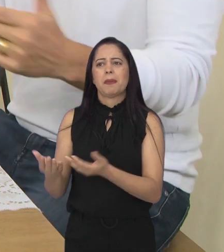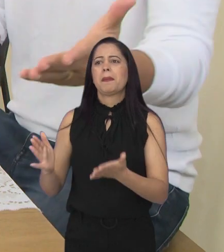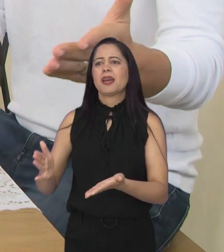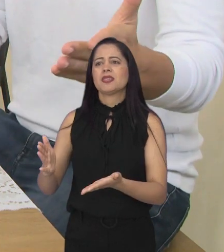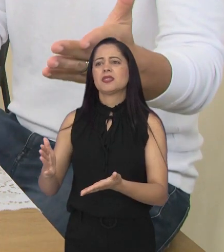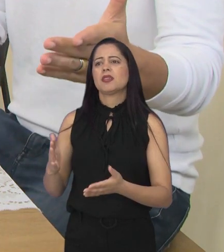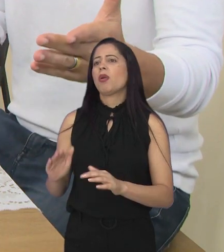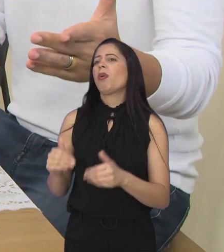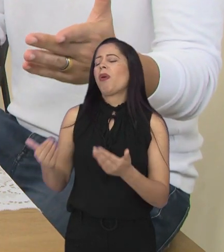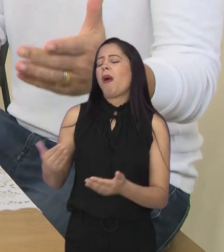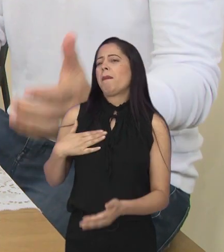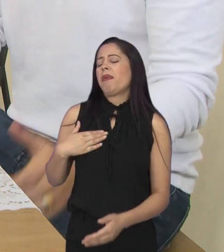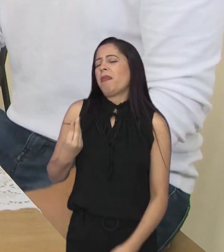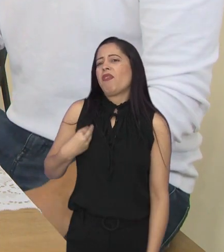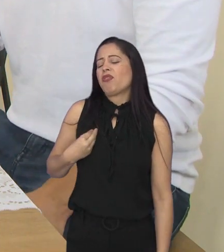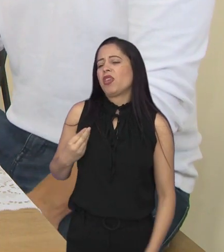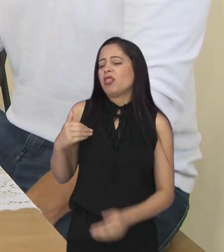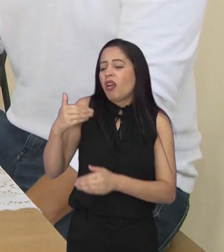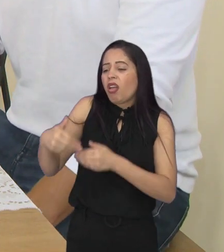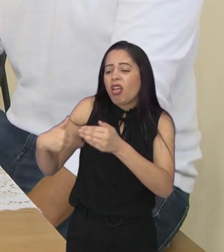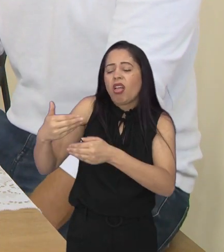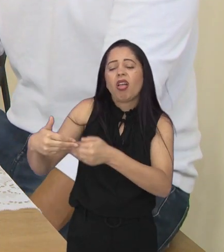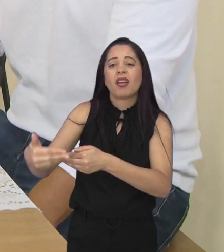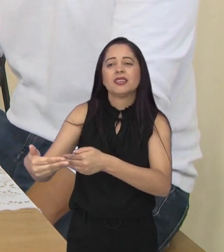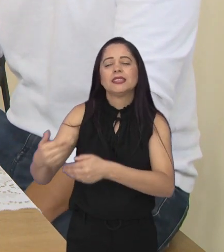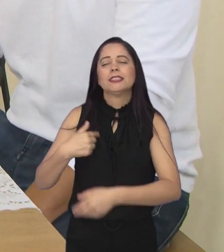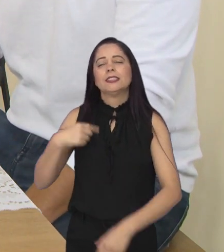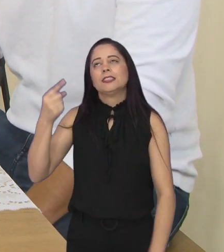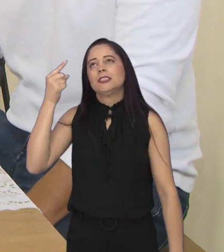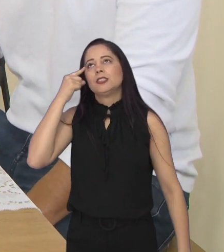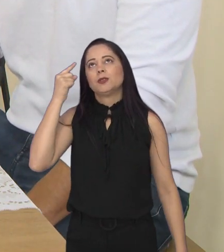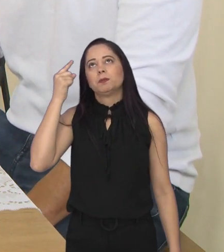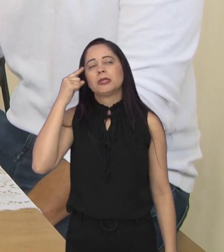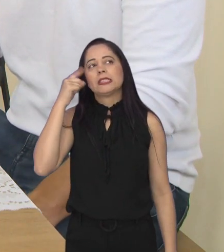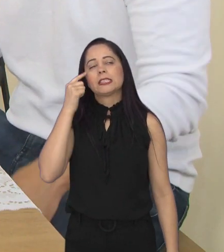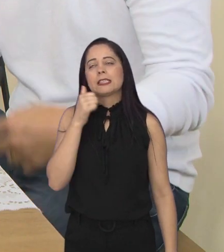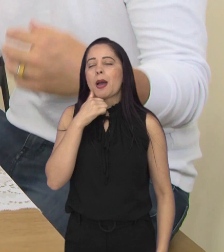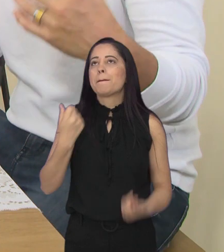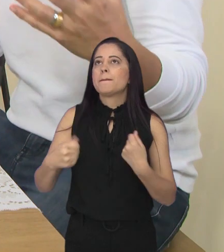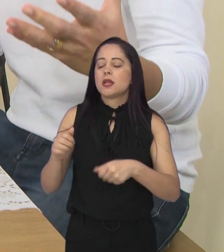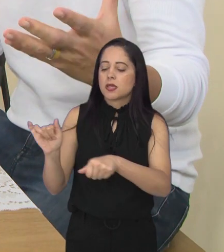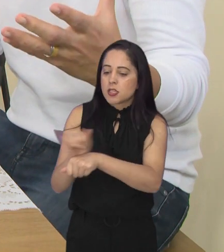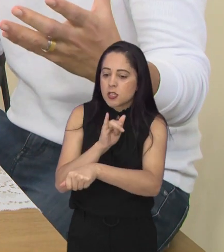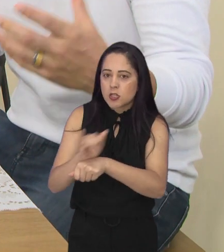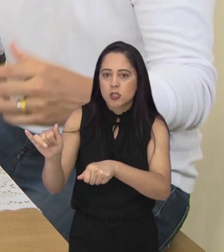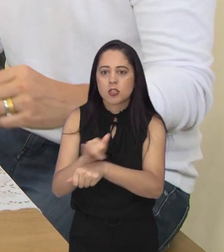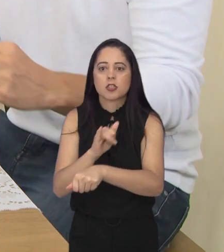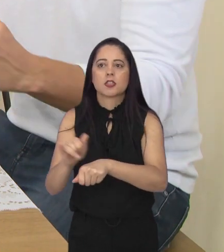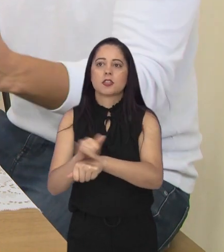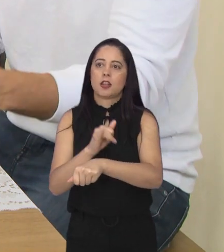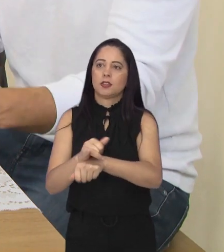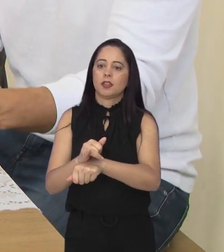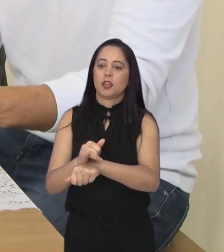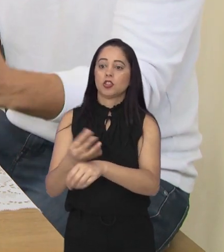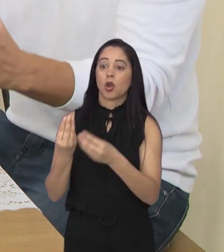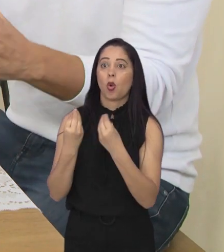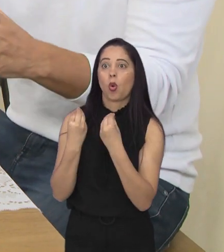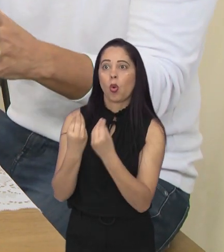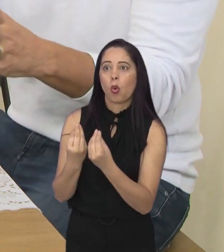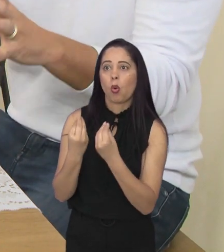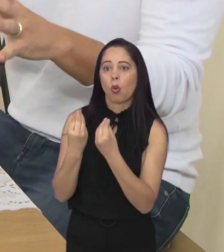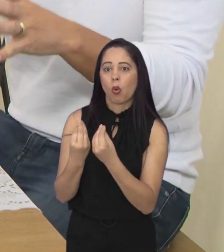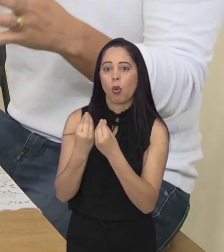era o meu plano de carreira nas geleias? Então eu tinha que pensar de uma forma bastante estratégica de